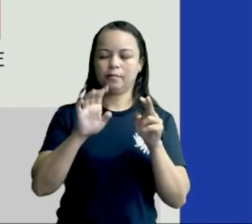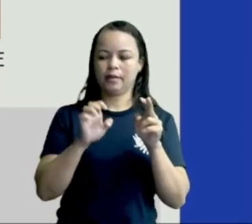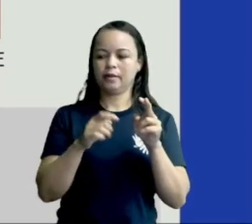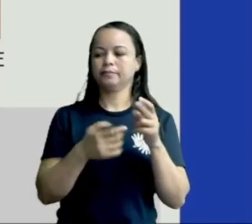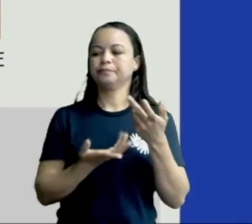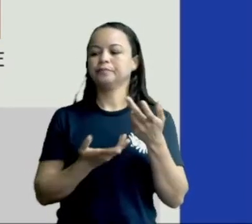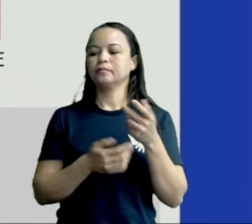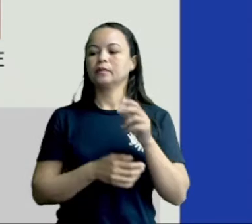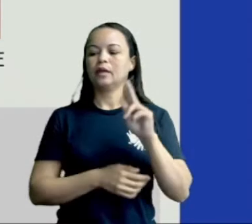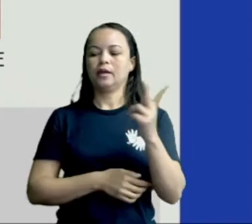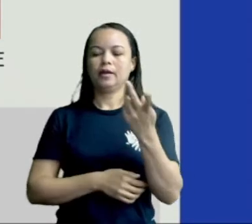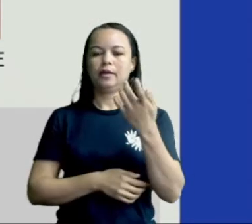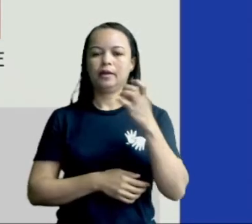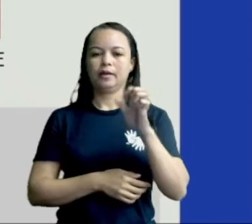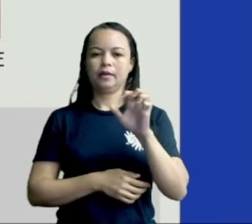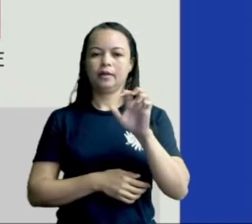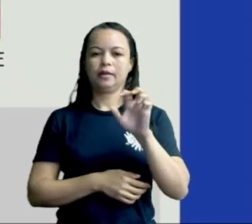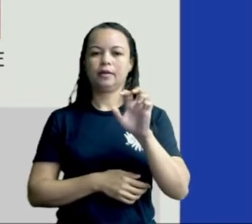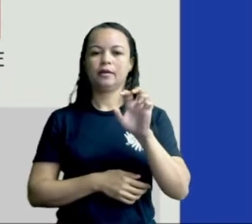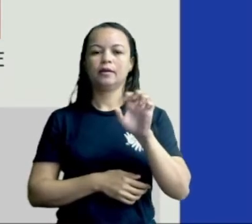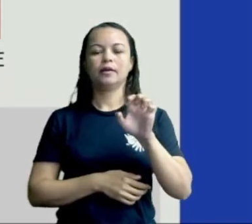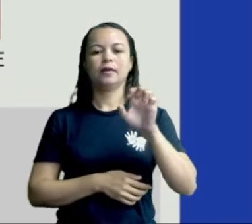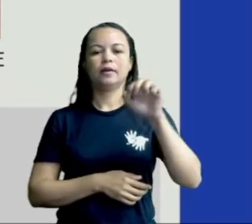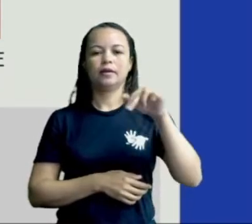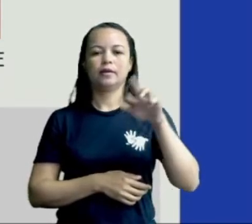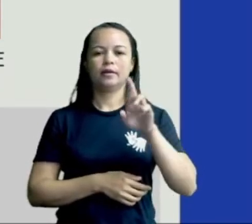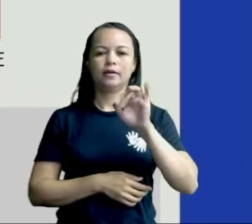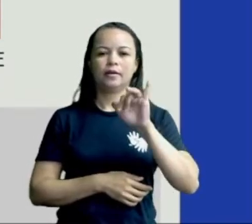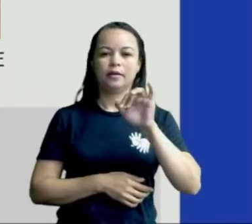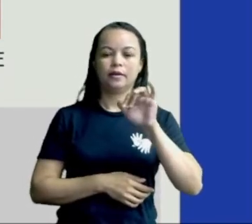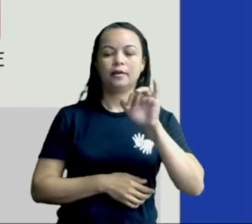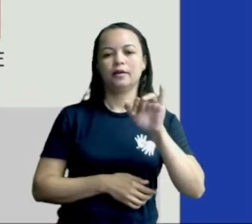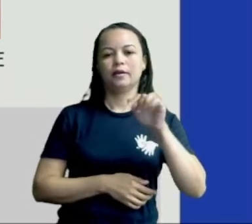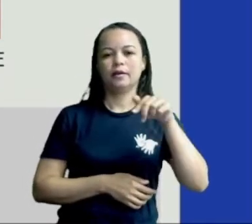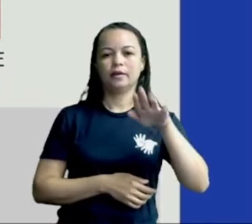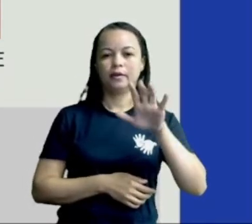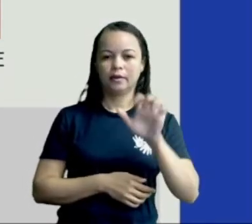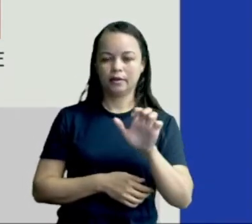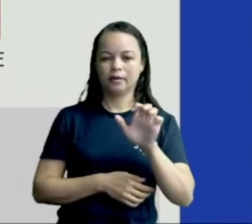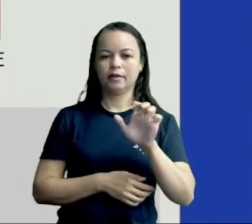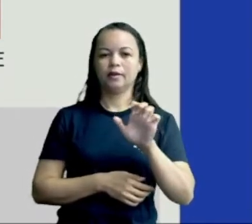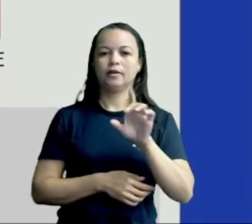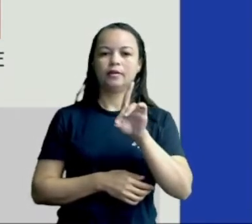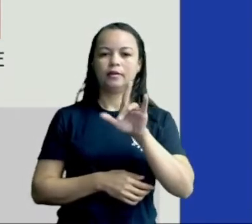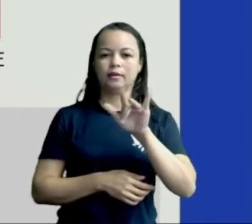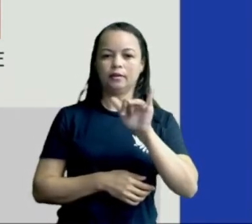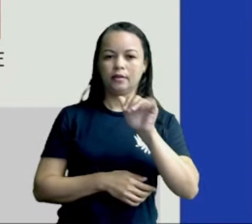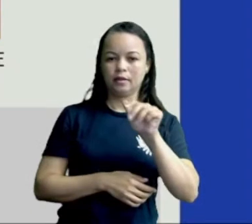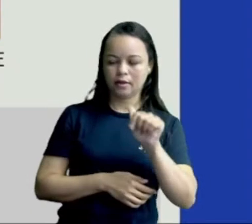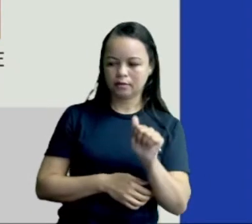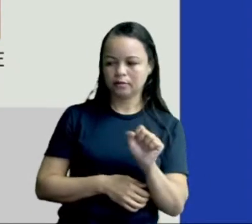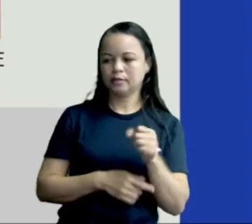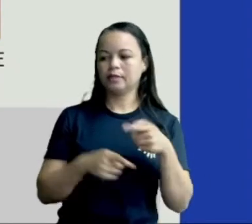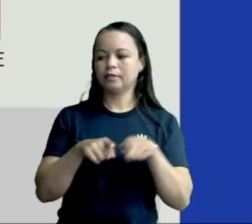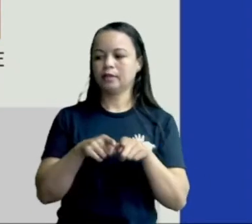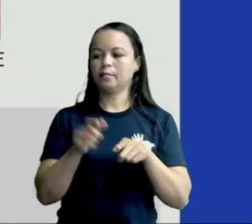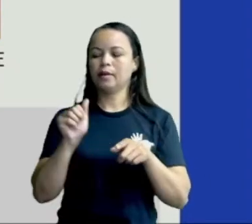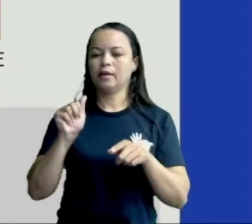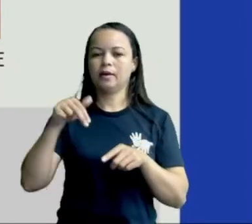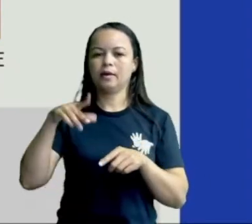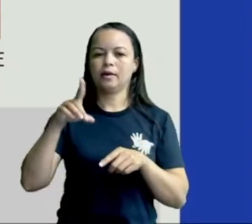Henrique Dias, eles foram os principais líderes dessa batalha do Monte das Tabocas. que aconteceu aqui em Vitória de Santo